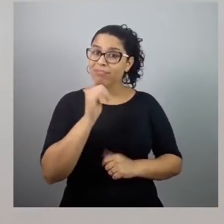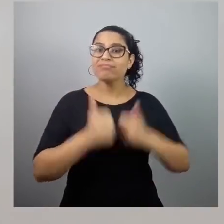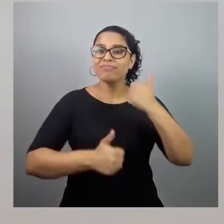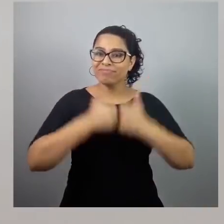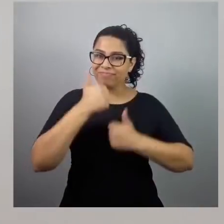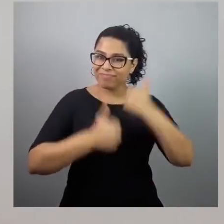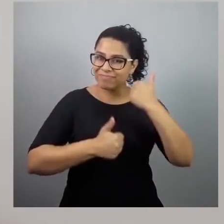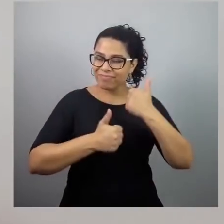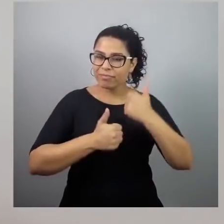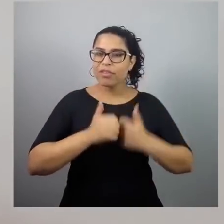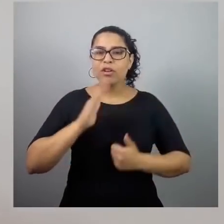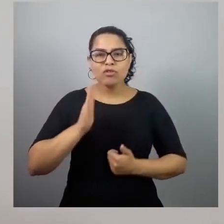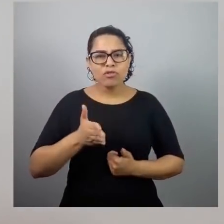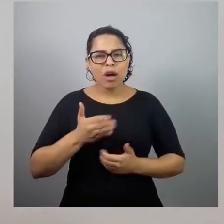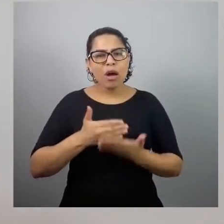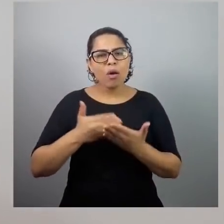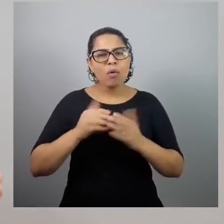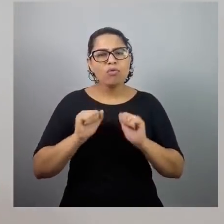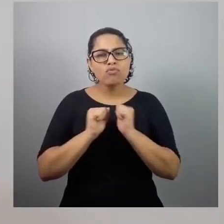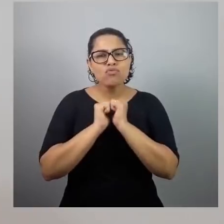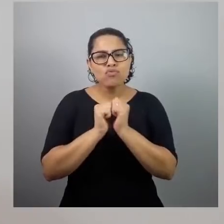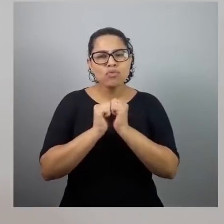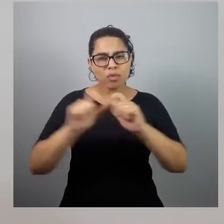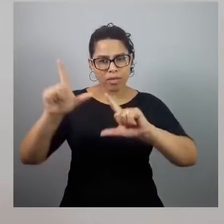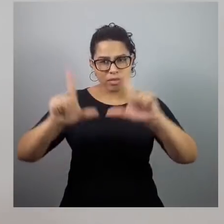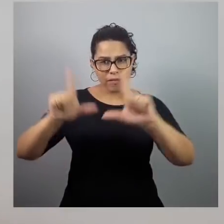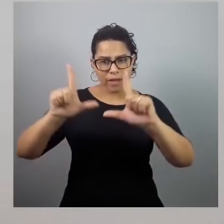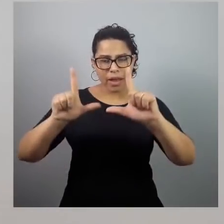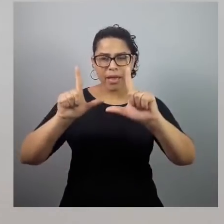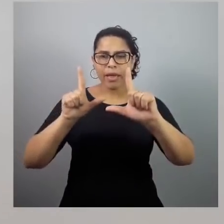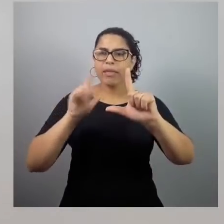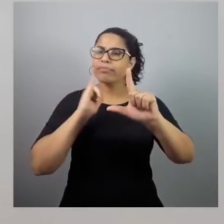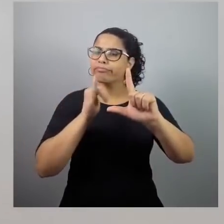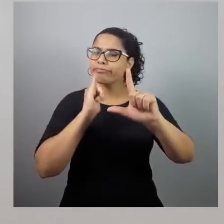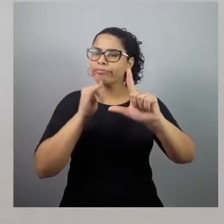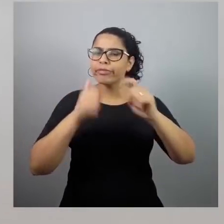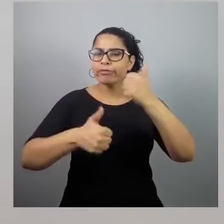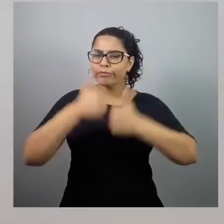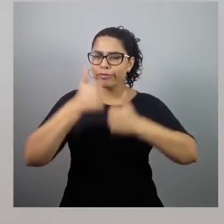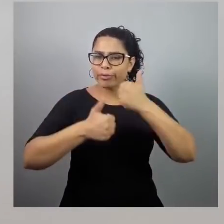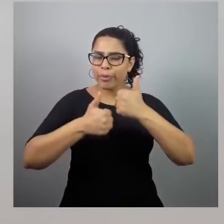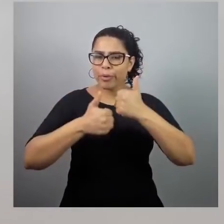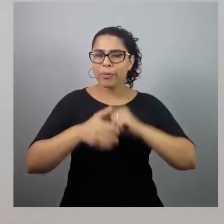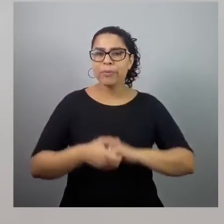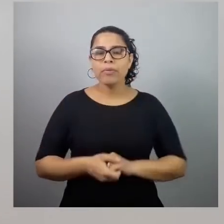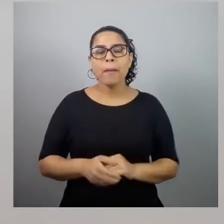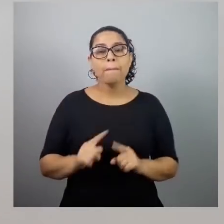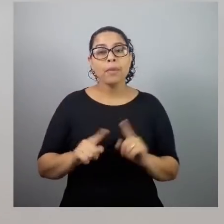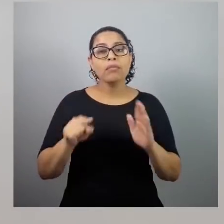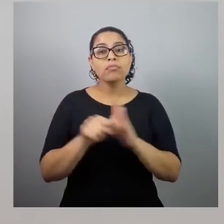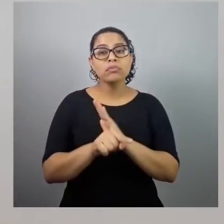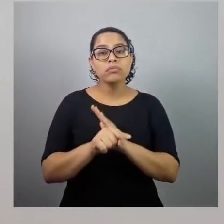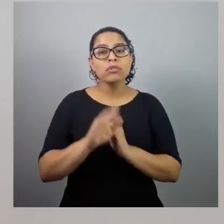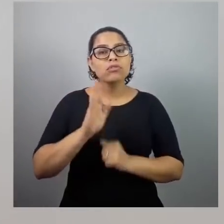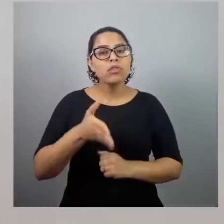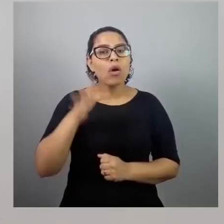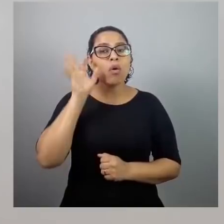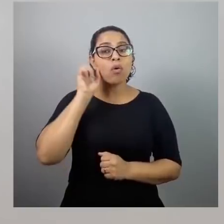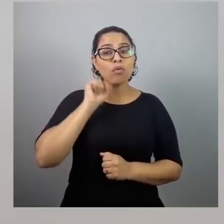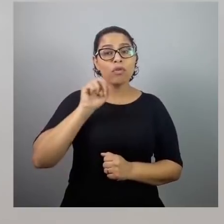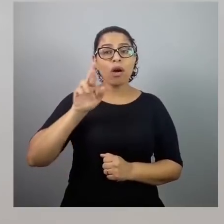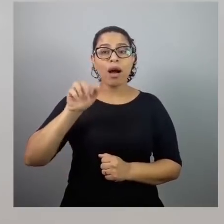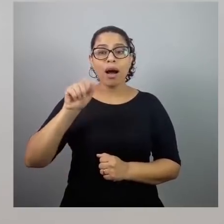futebol? Vocês já devem ter acompanhado na TV as narrações de vários jogos de futebol. A pergunta é se vocês